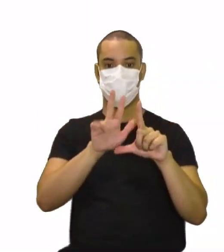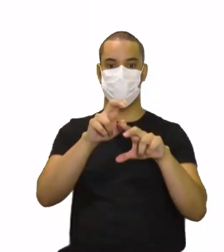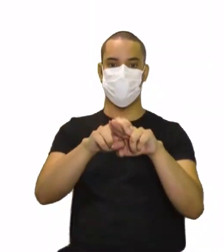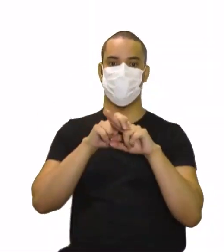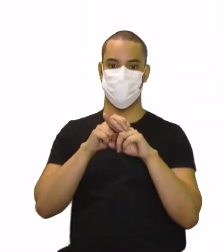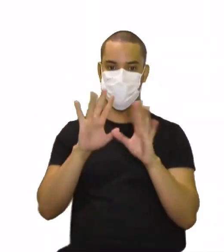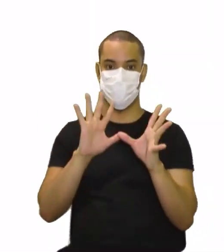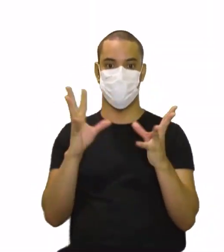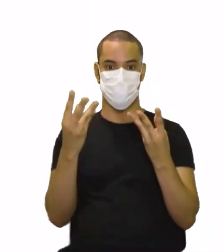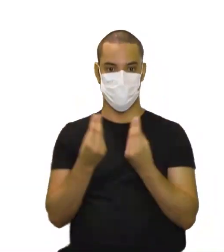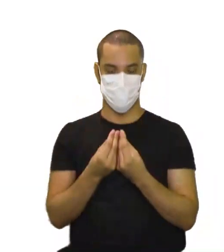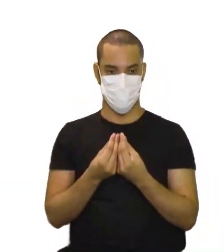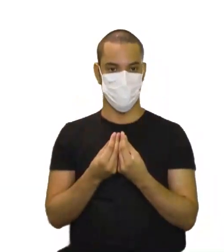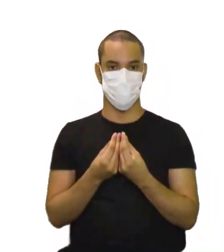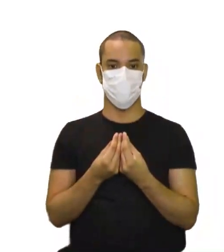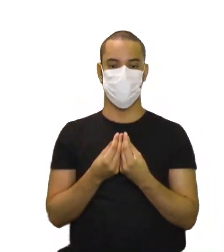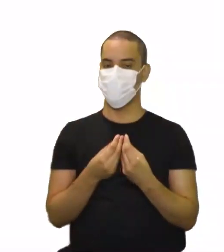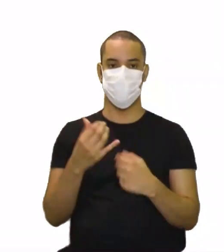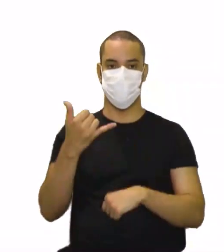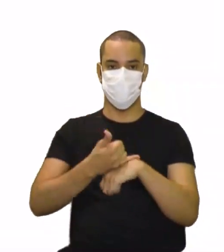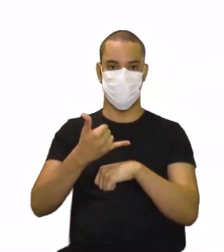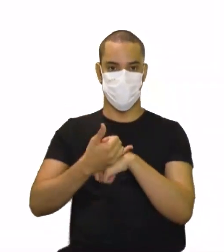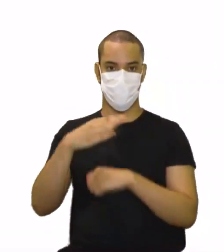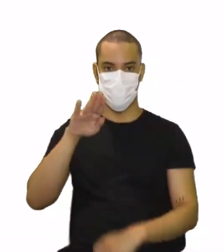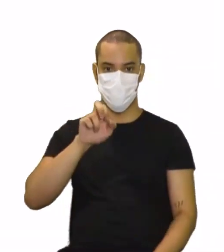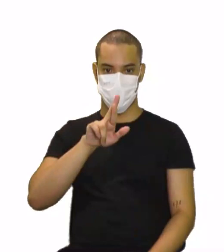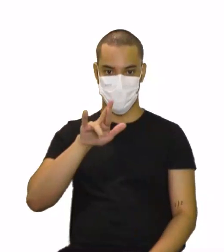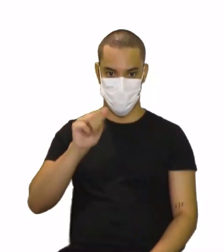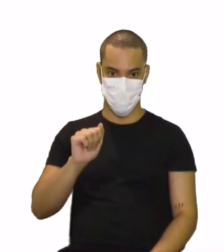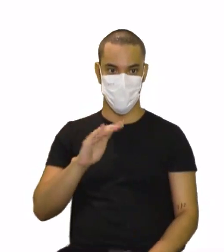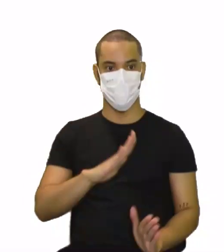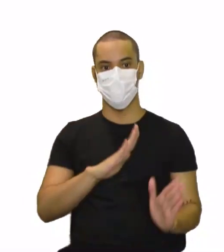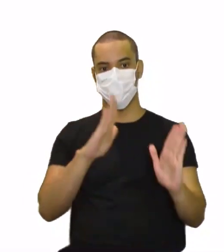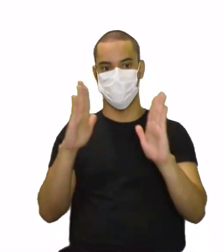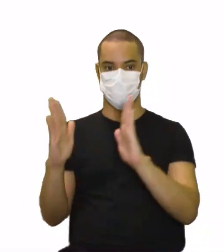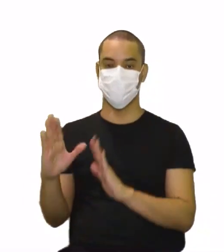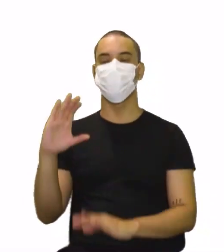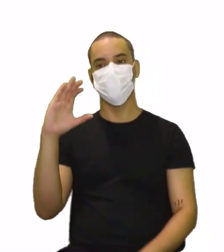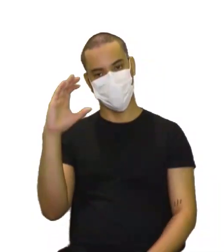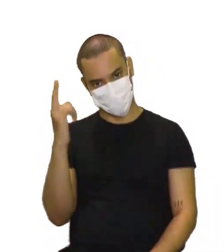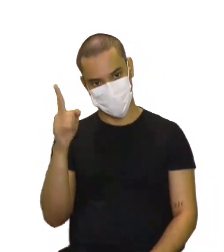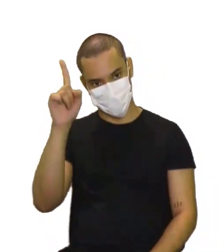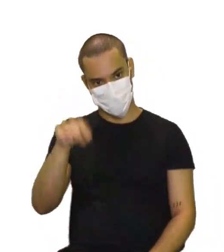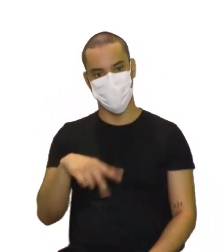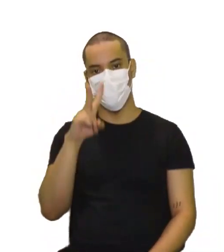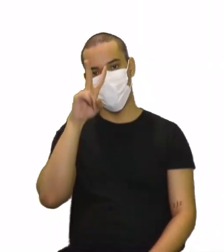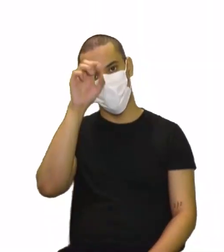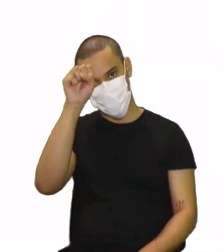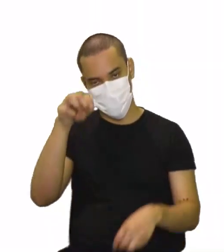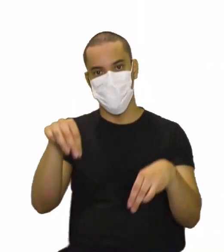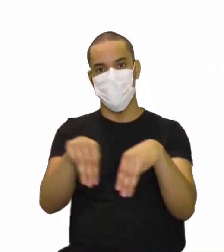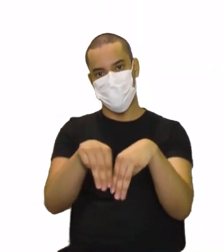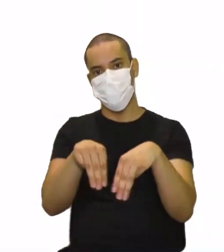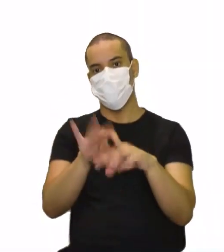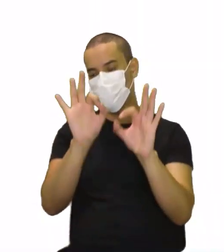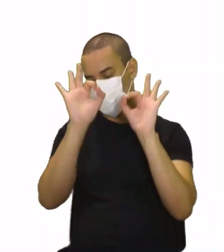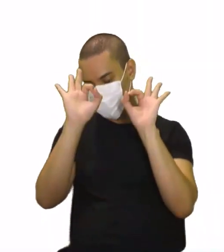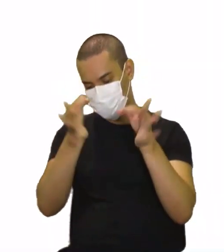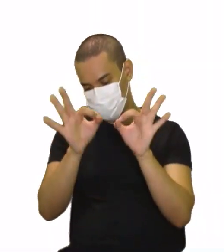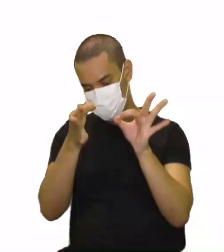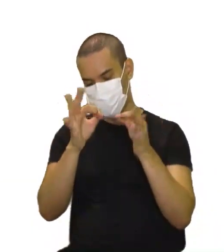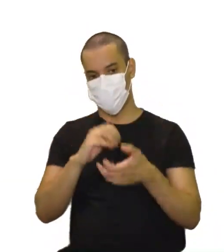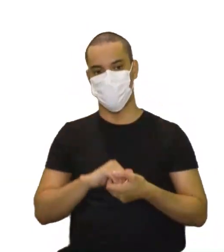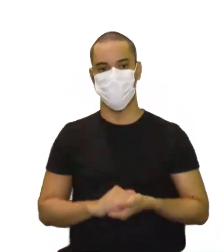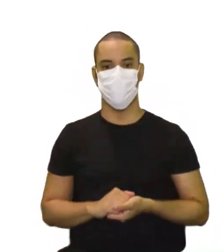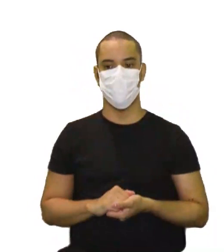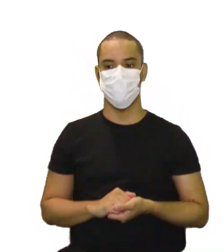partícula da esquerda, a barra da esquerda para a direita, logo você vai ter uma força magnética, certo?